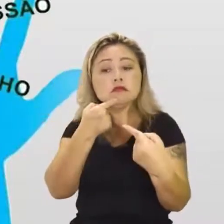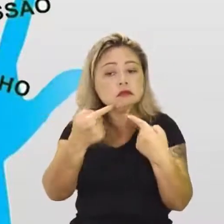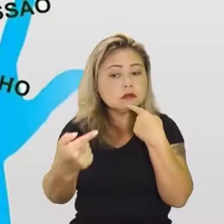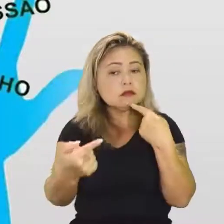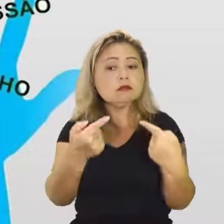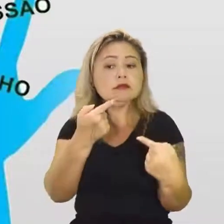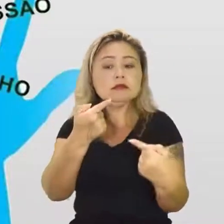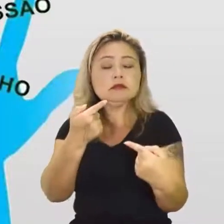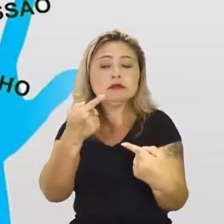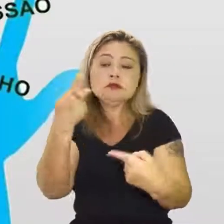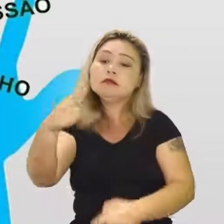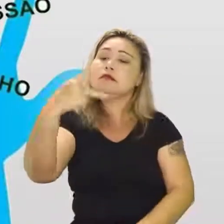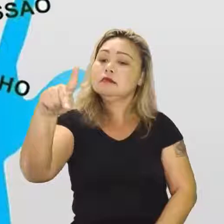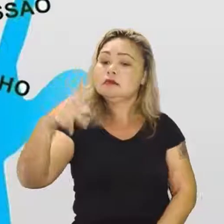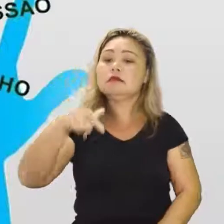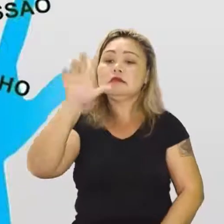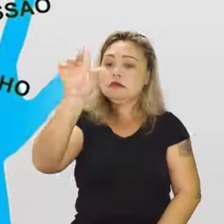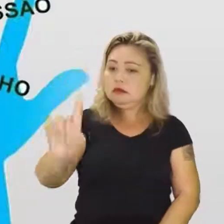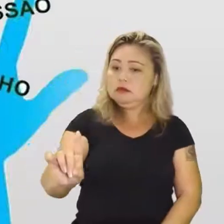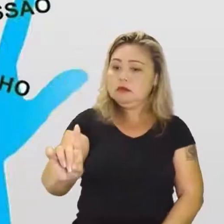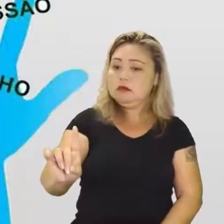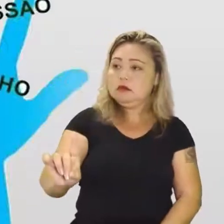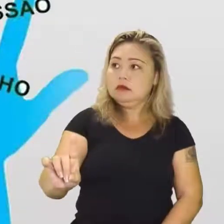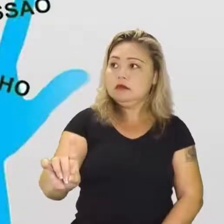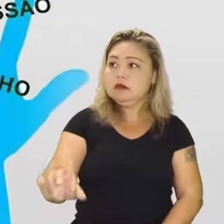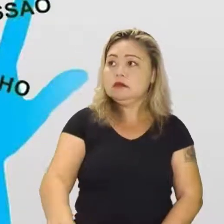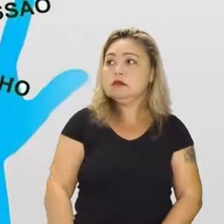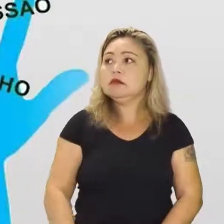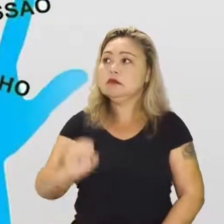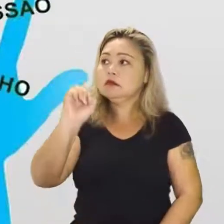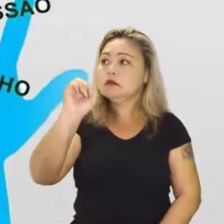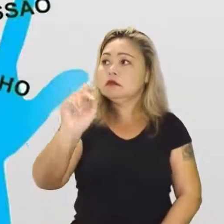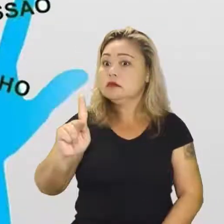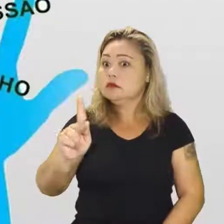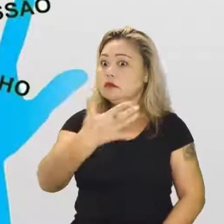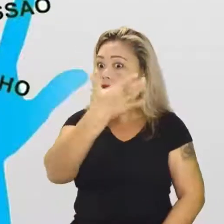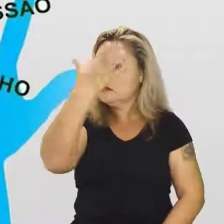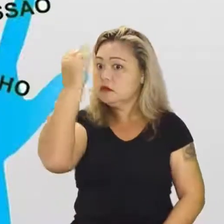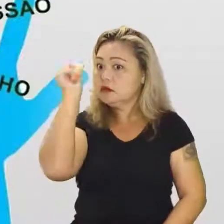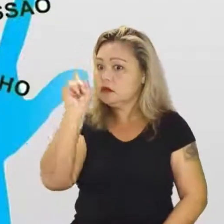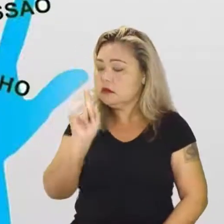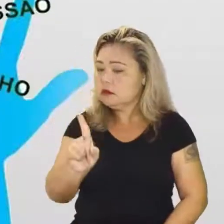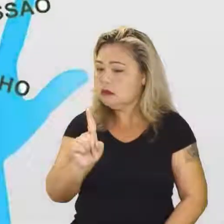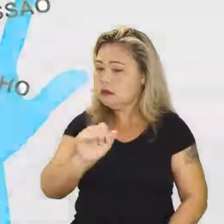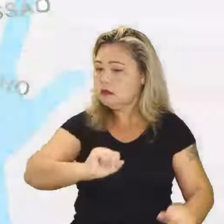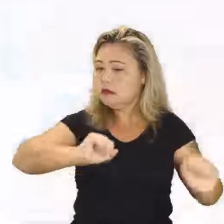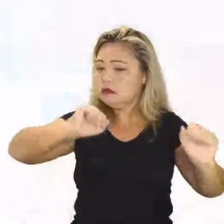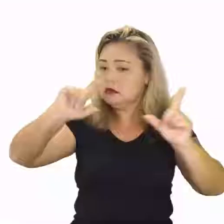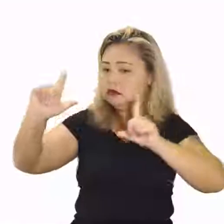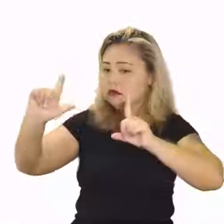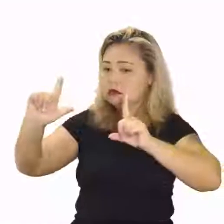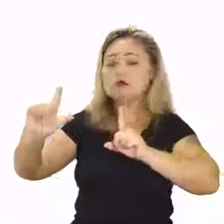discutindo o seu direito. Tá ok? Não esqueçam disso. Na tela para